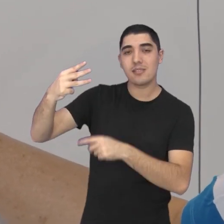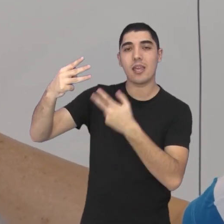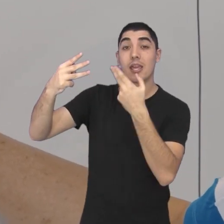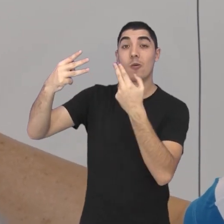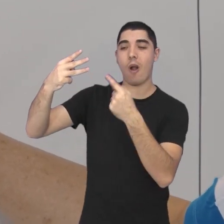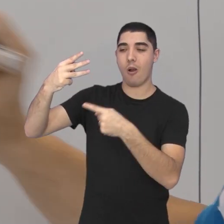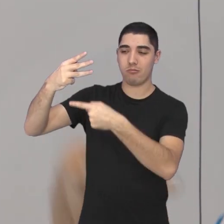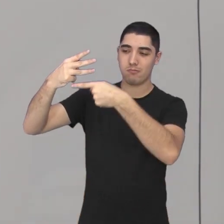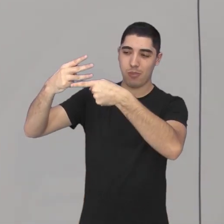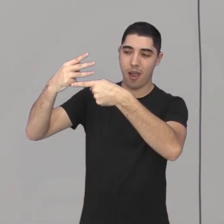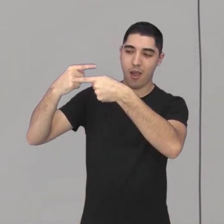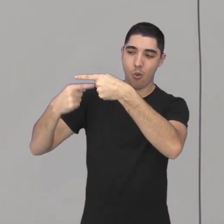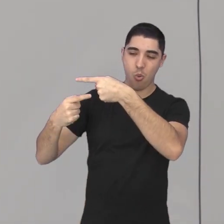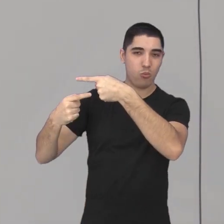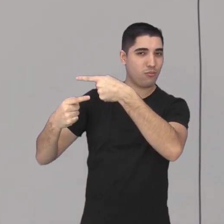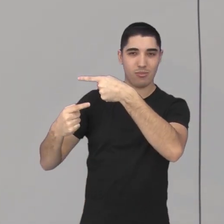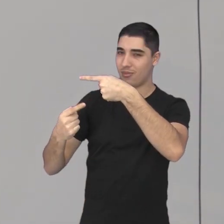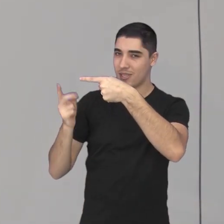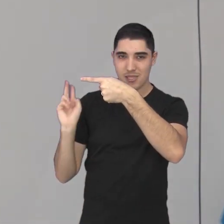escrito como 3 sobre 1.